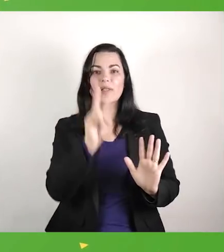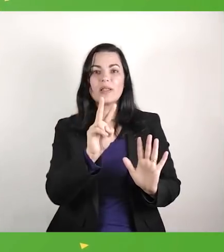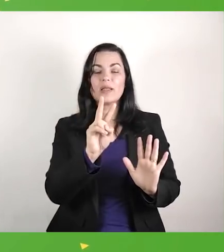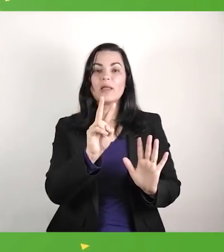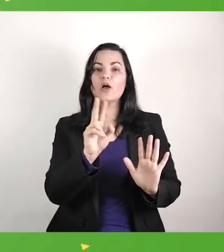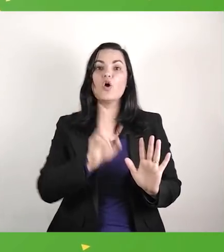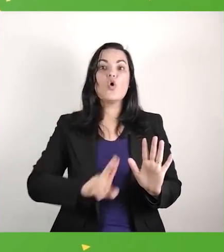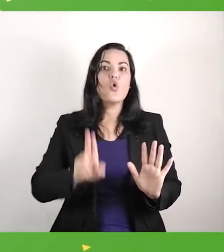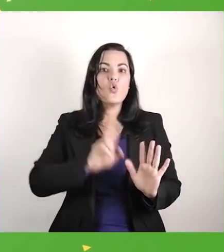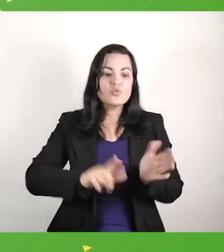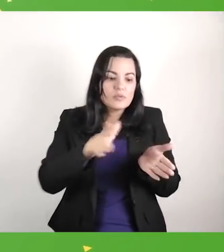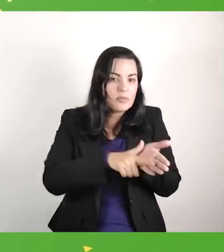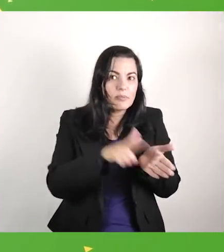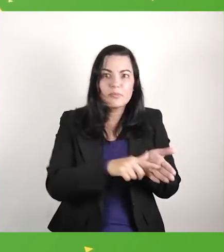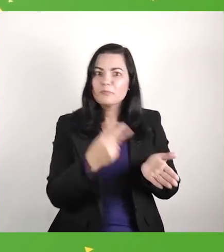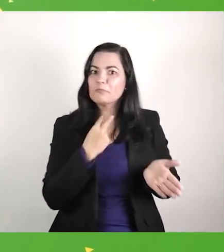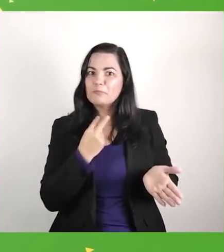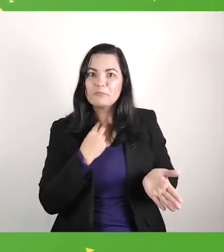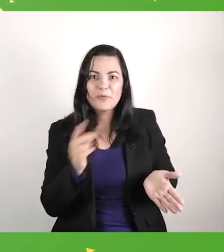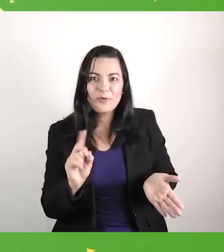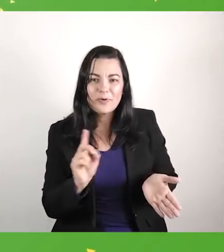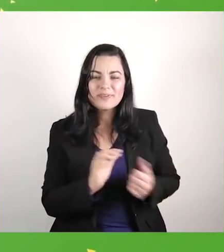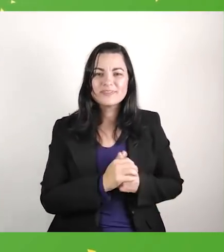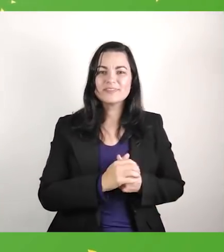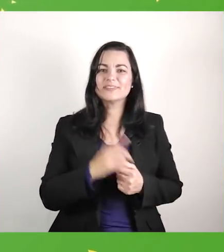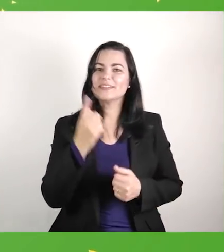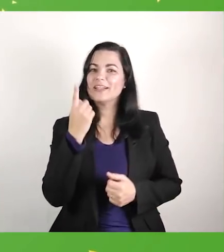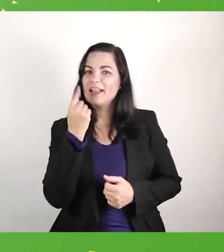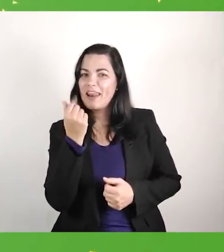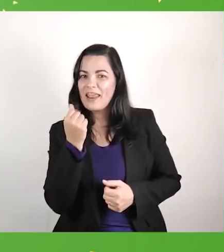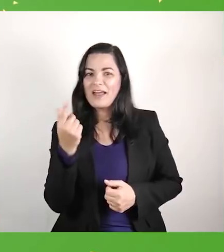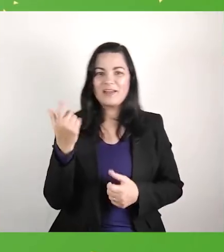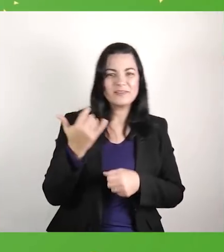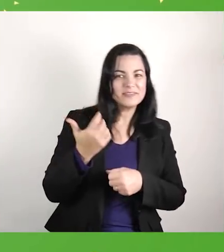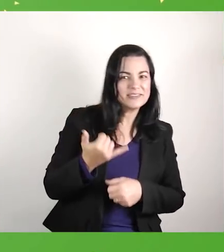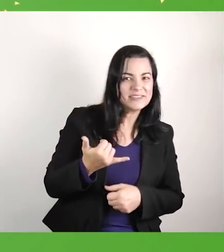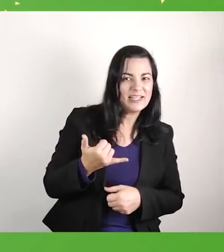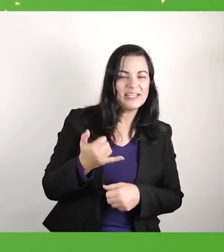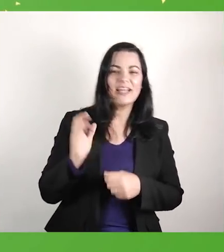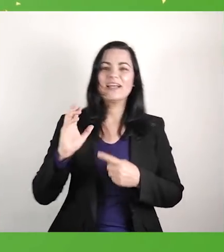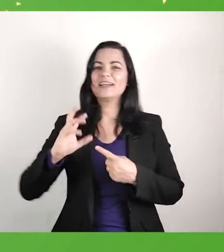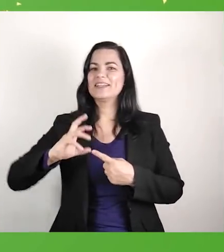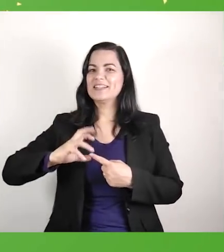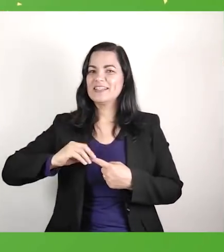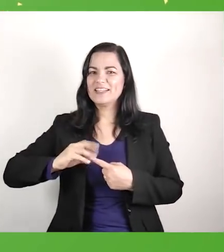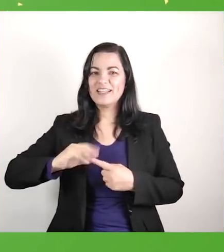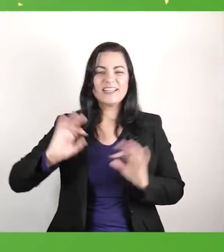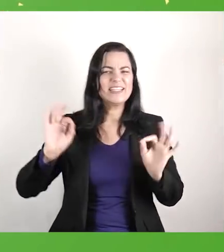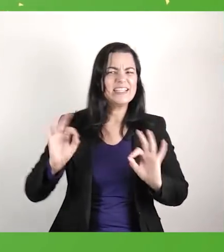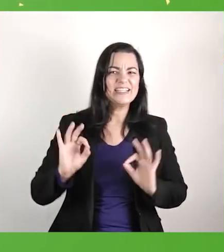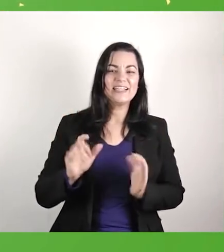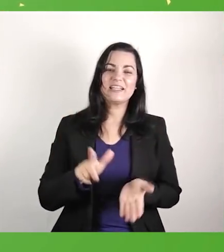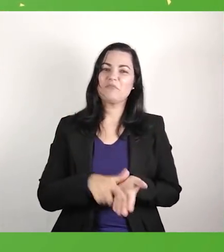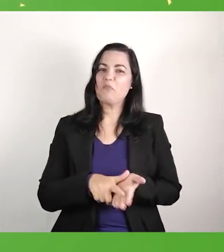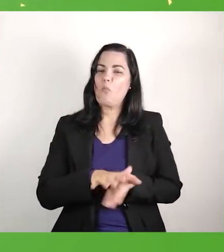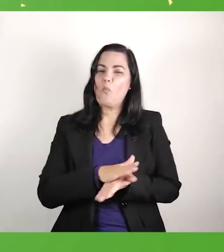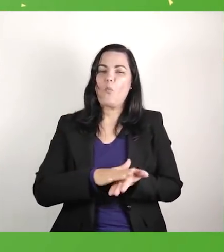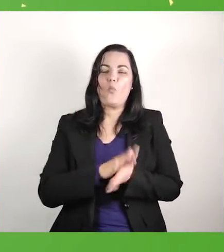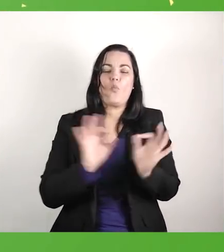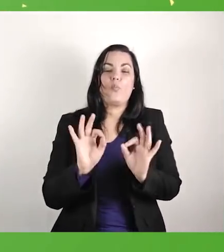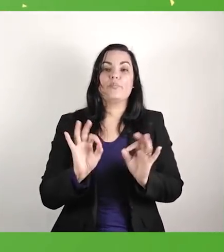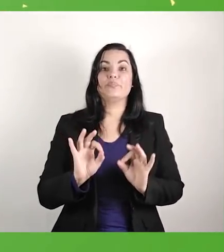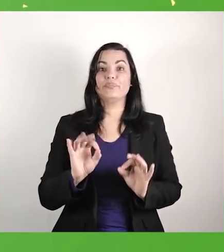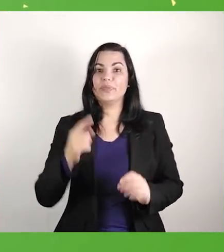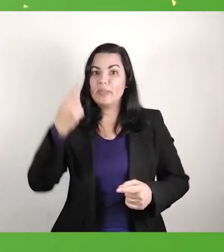utilizar papel, nem caneta, lápis de cor, nada disso que é muito fácil. Elabore